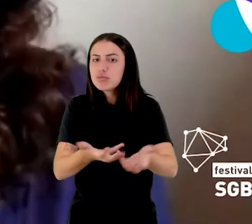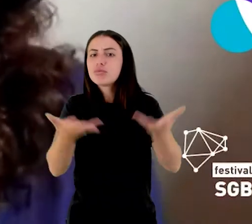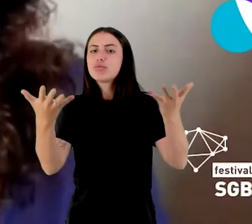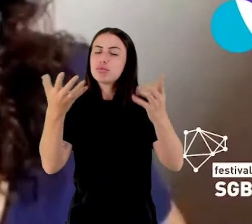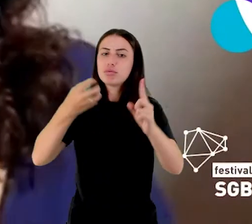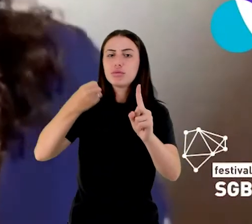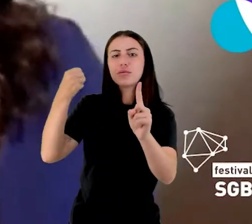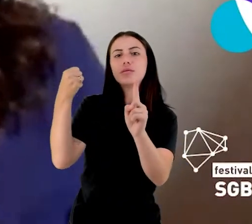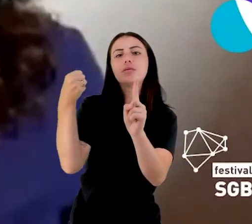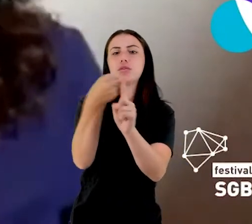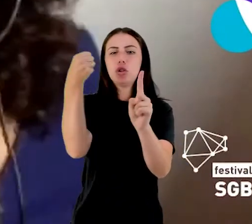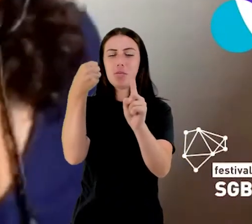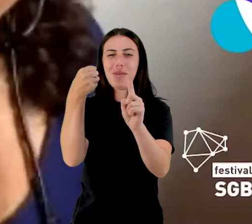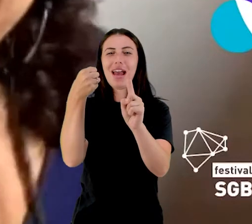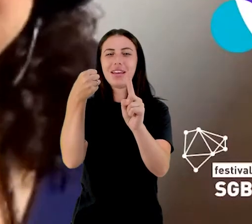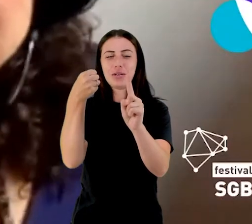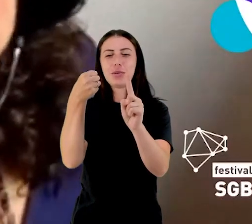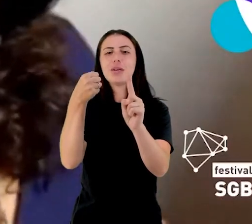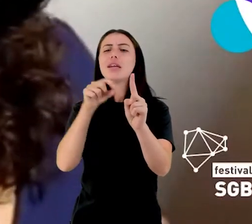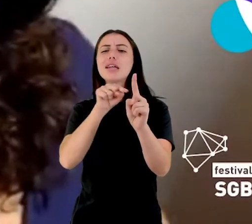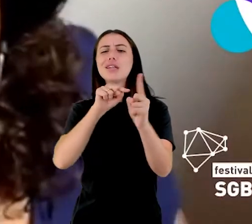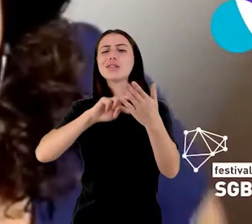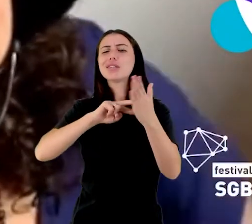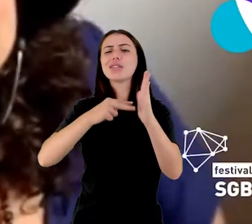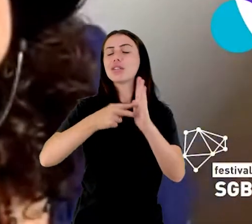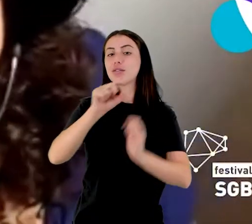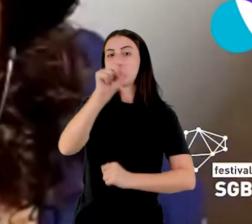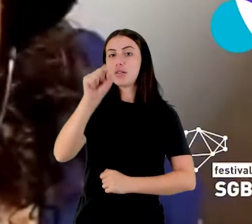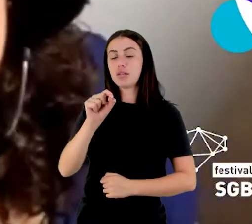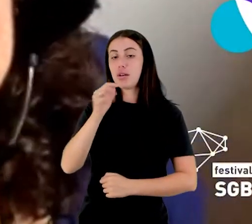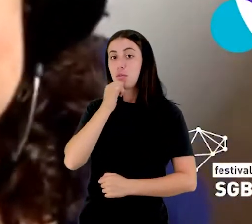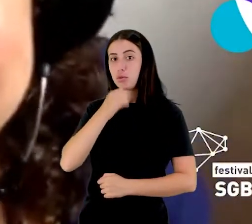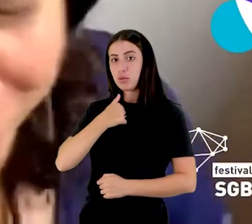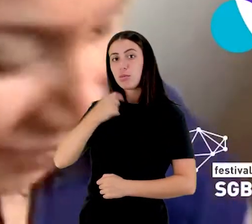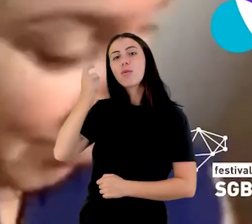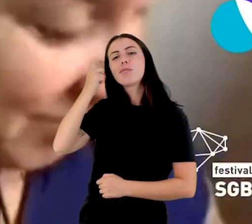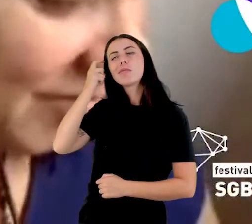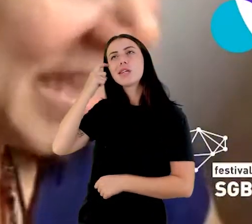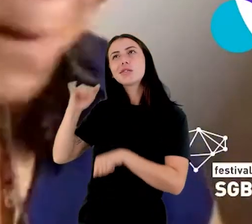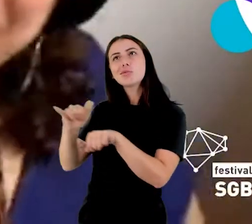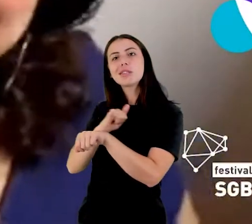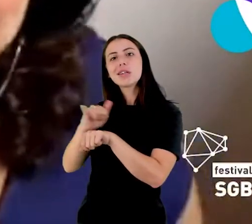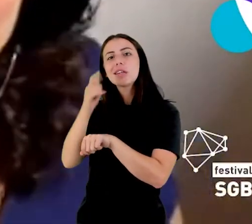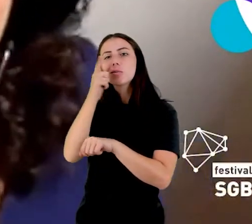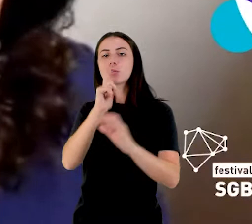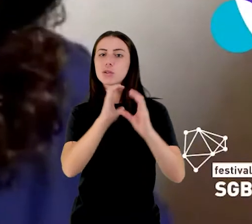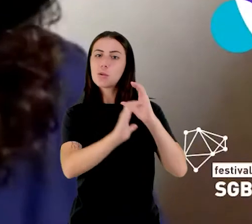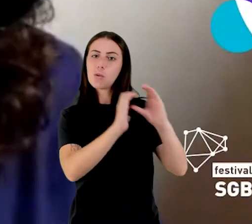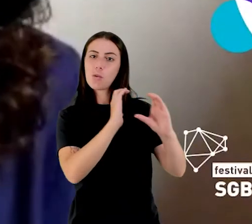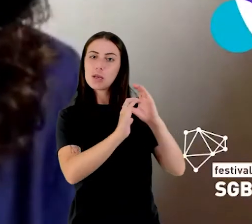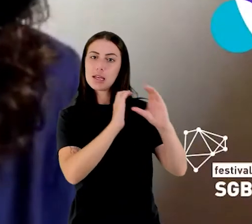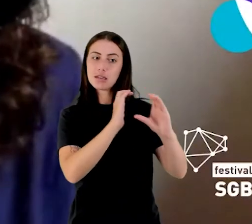Então eu posso dizer que eu me encontrei assim em um ofício. Bem,